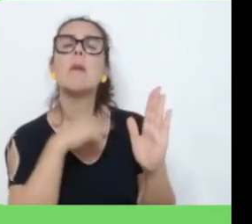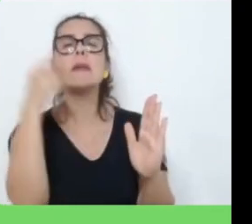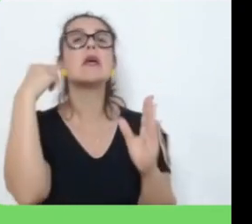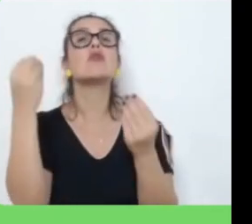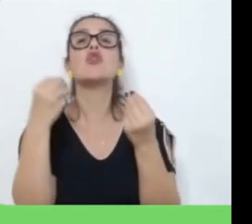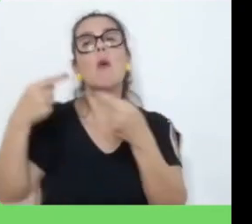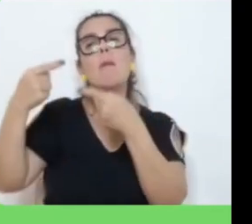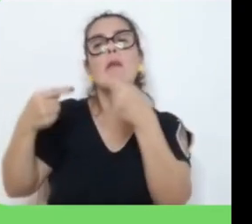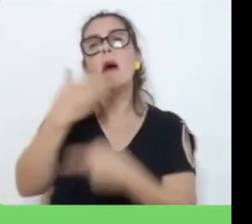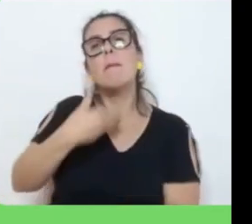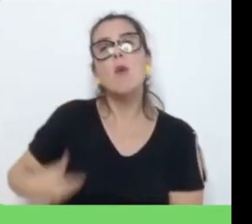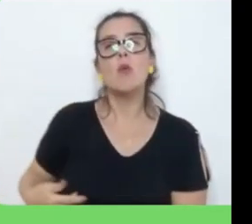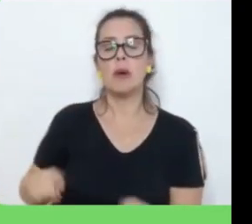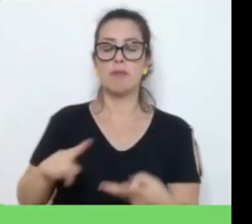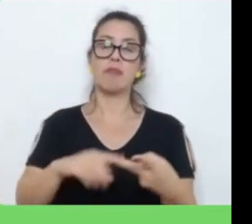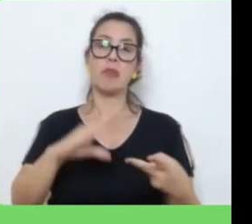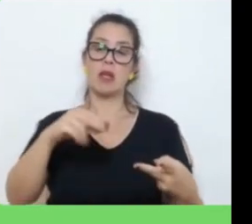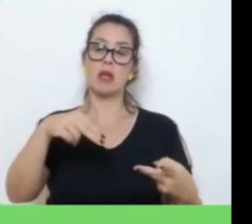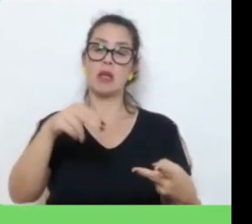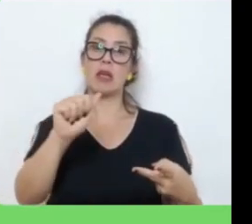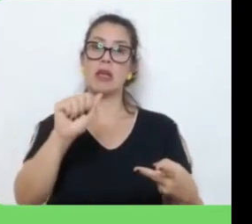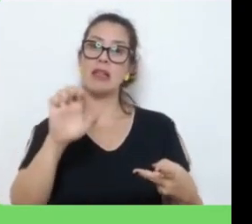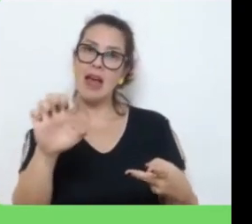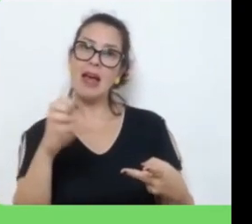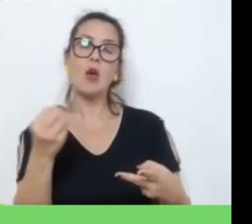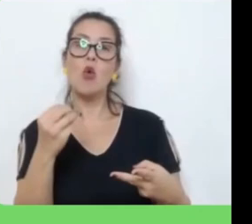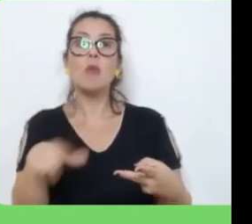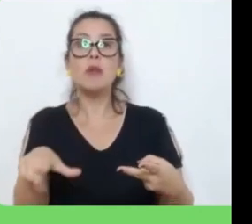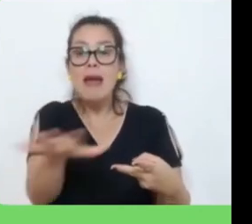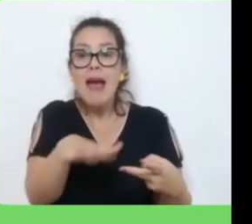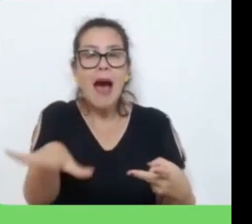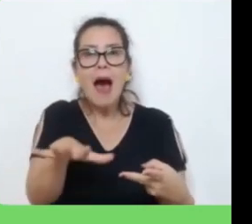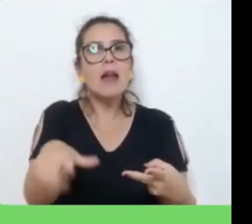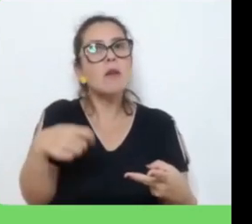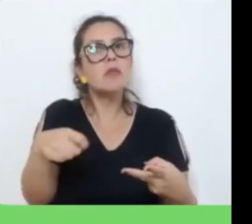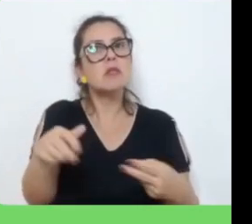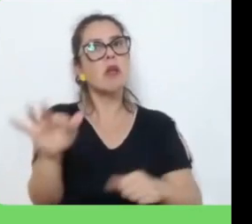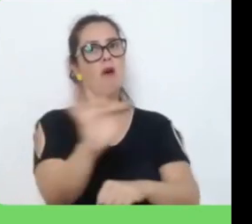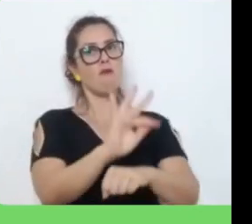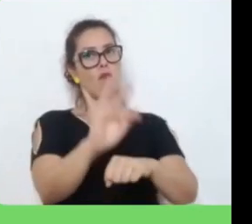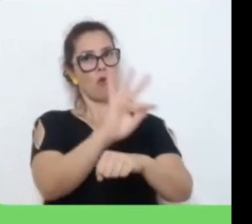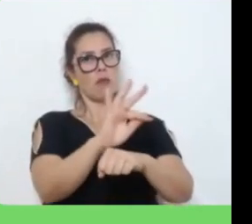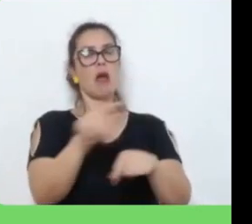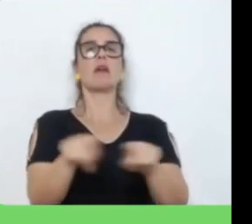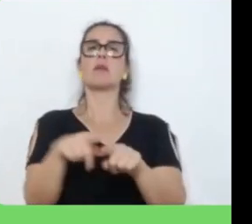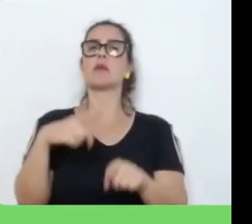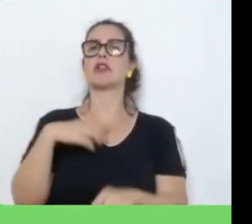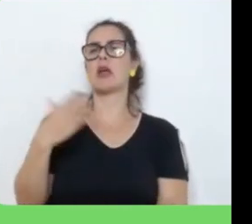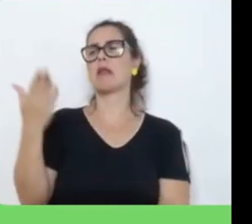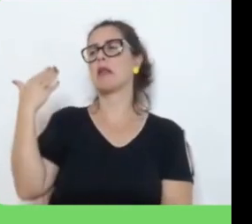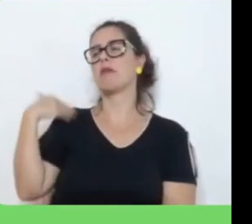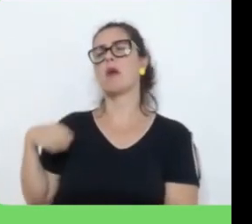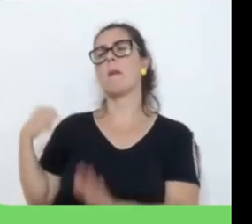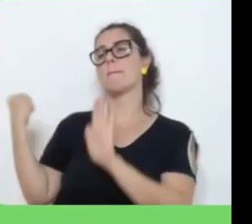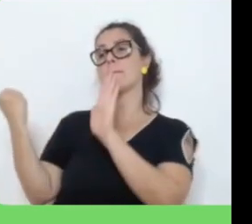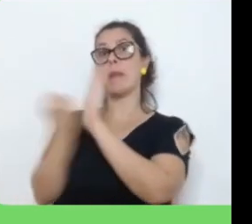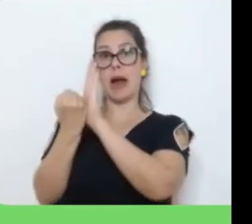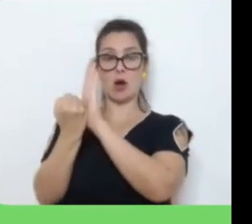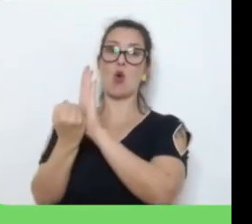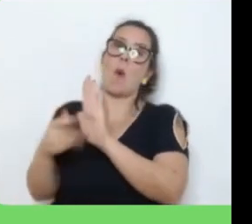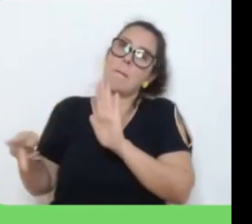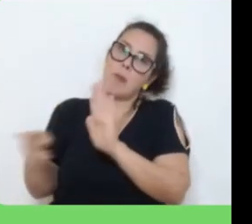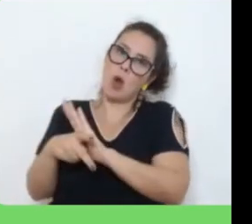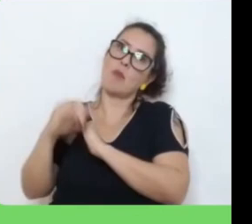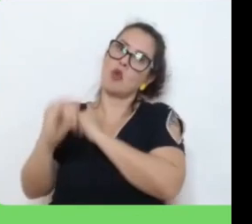kinai formalização desse setor e inspirado em outros Marcos que nós tivemos no universo digital a gente teve o Marco civil da internet há 10